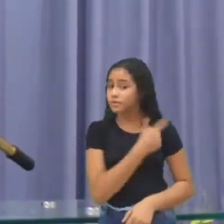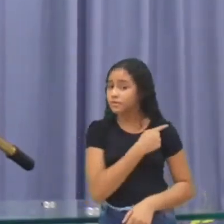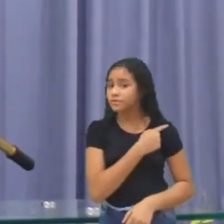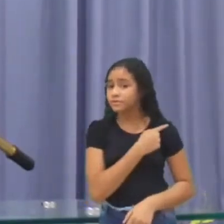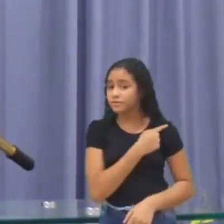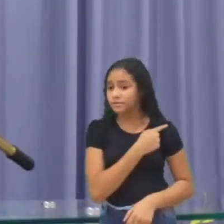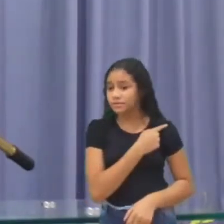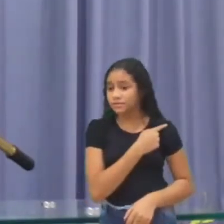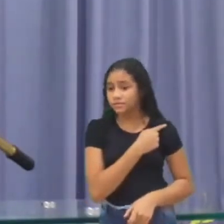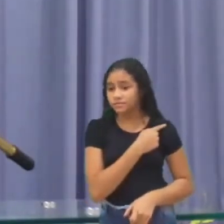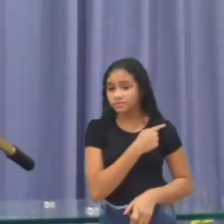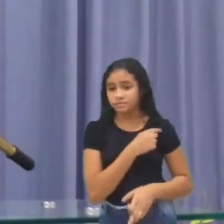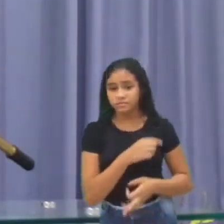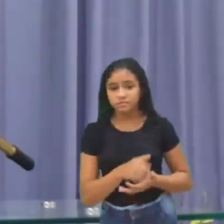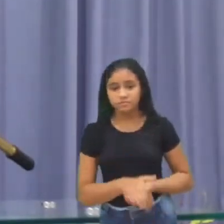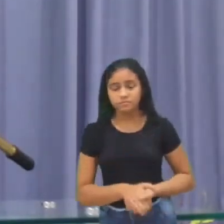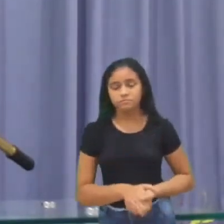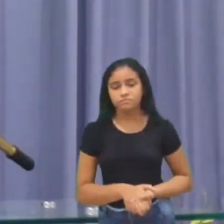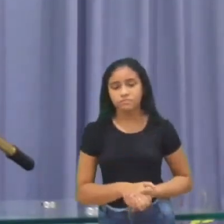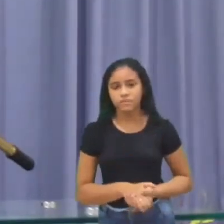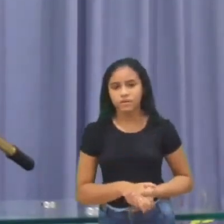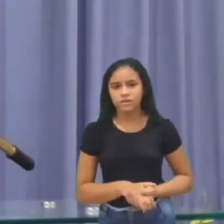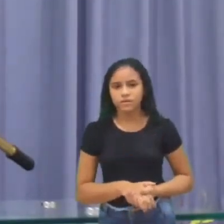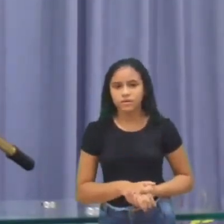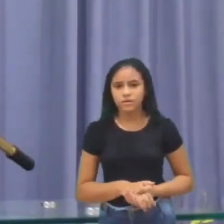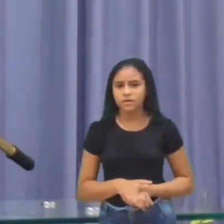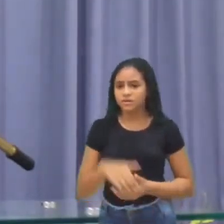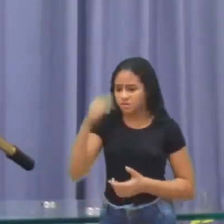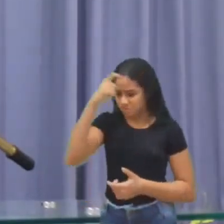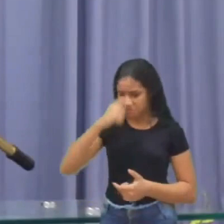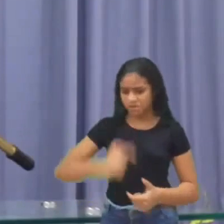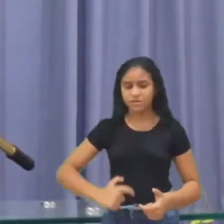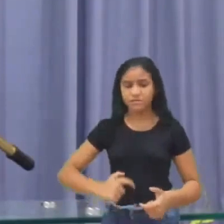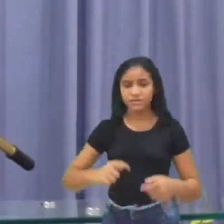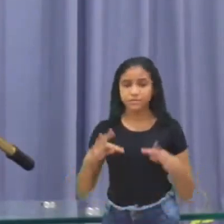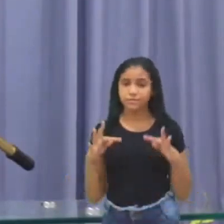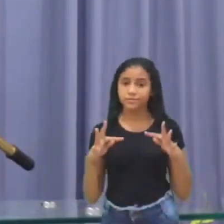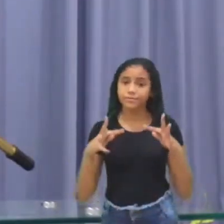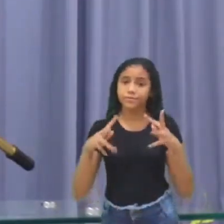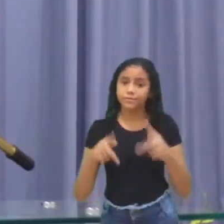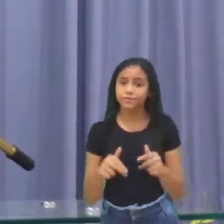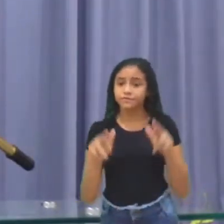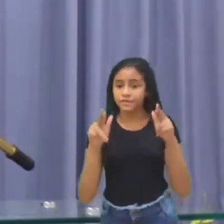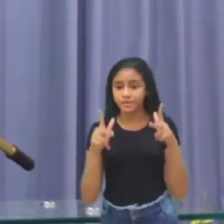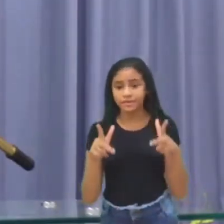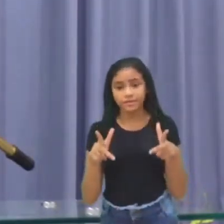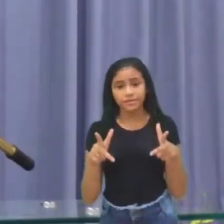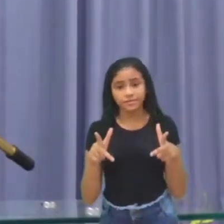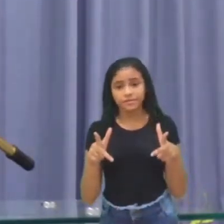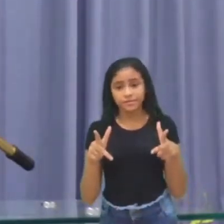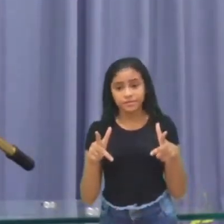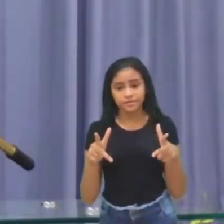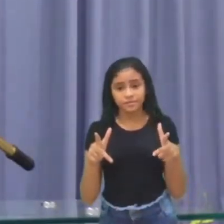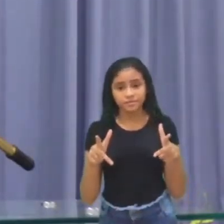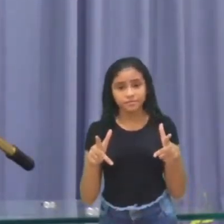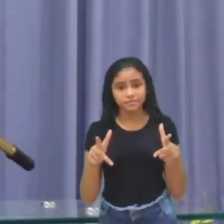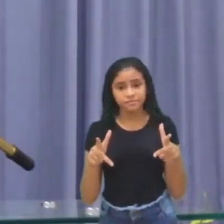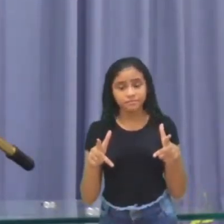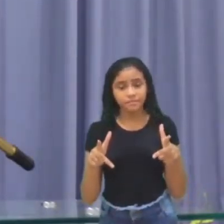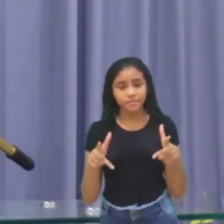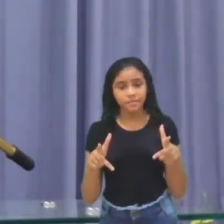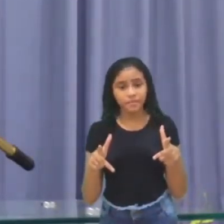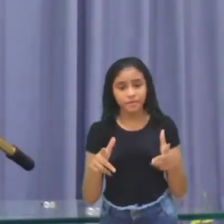Esse é um posicionamento que faz toda a diferença. Então, não houve divergência no relatório,